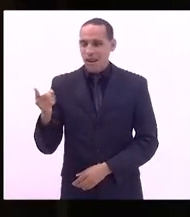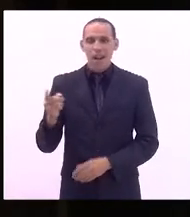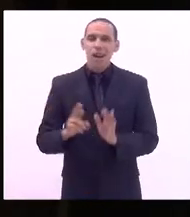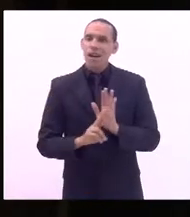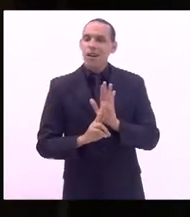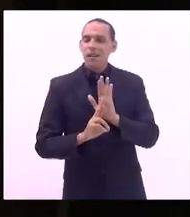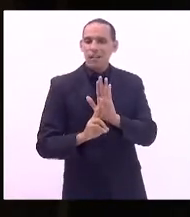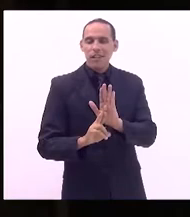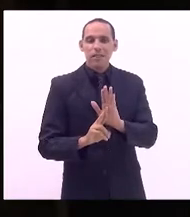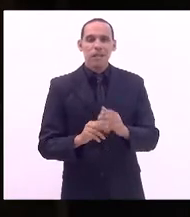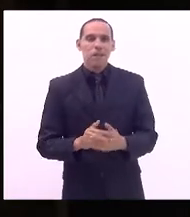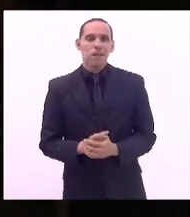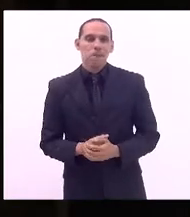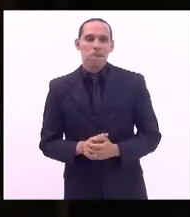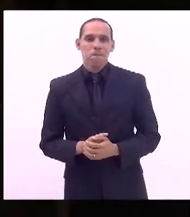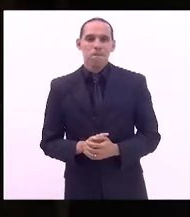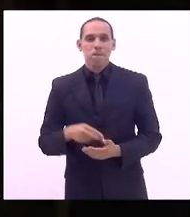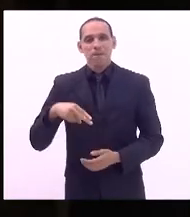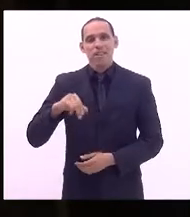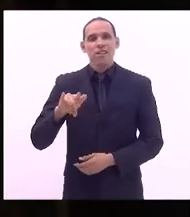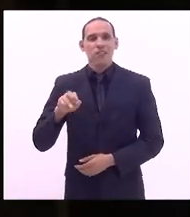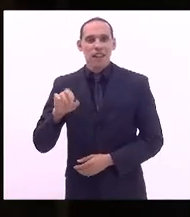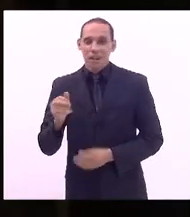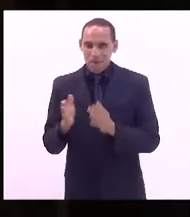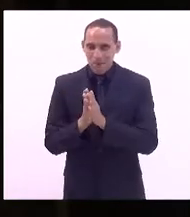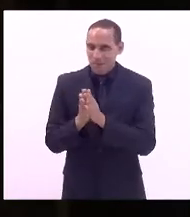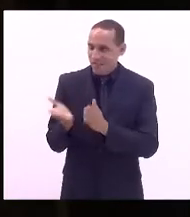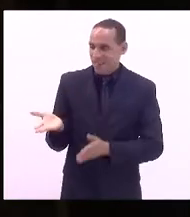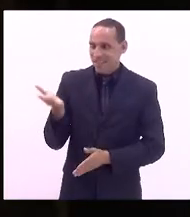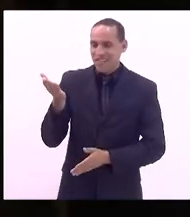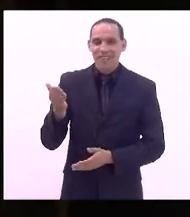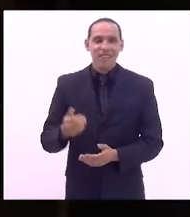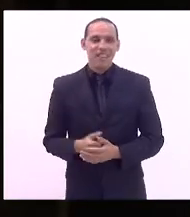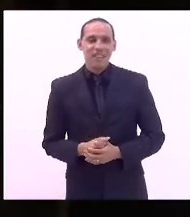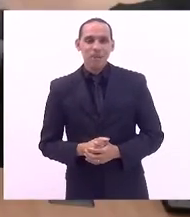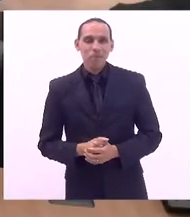aqui representando Nossa Nigéria por favor levante